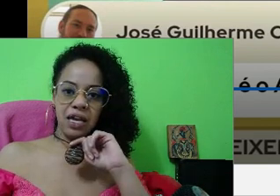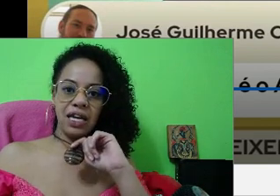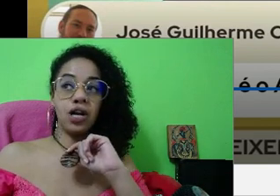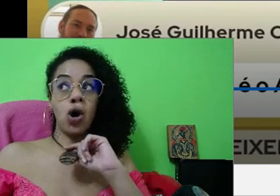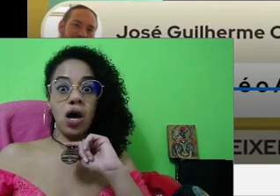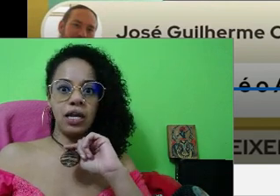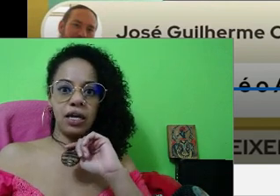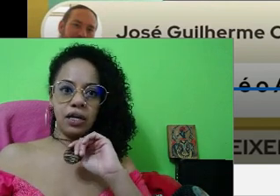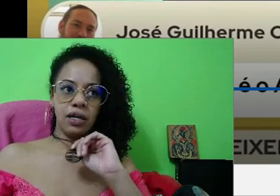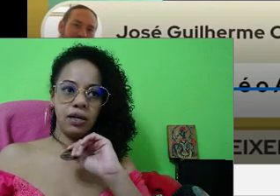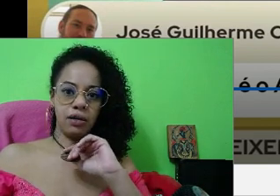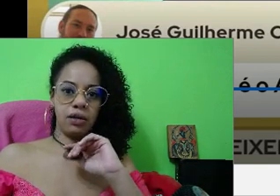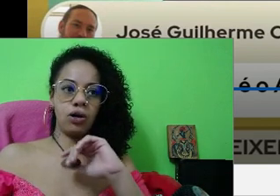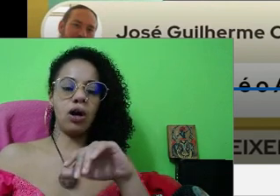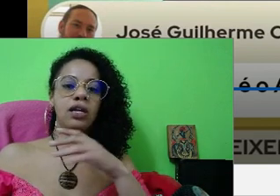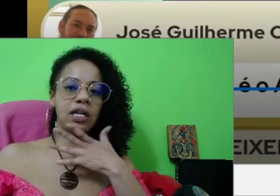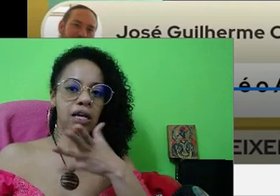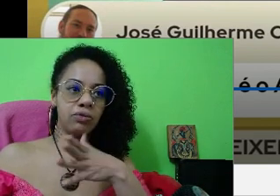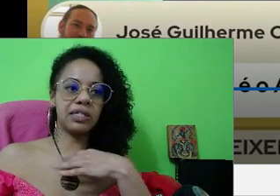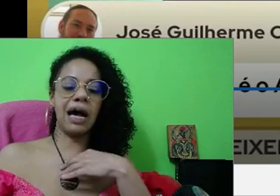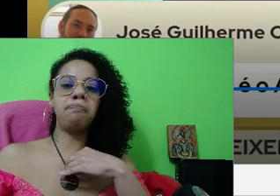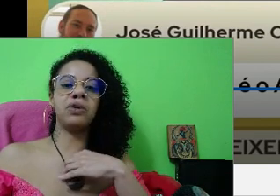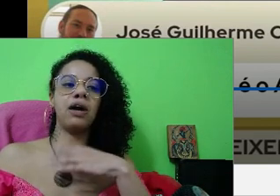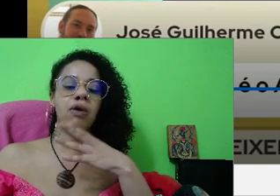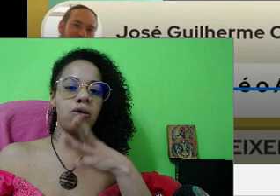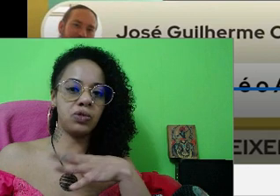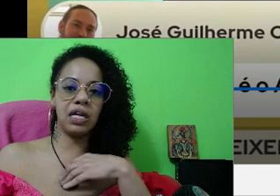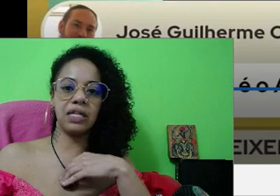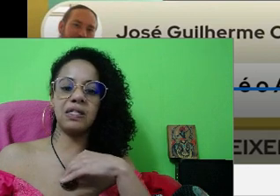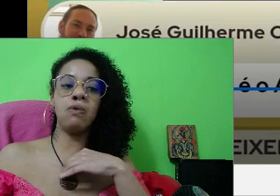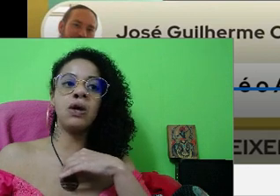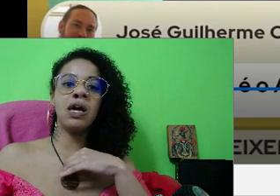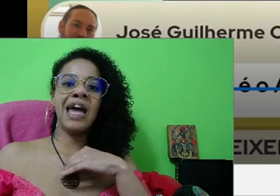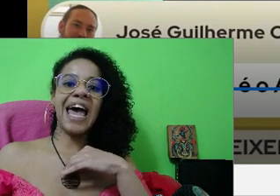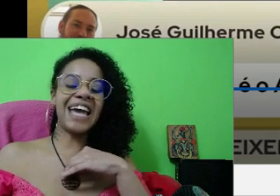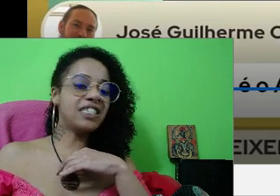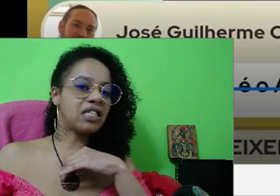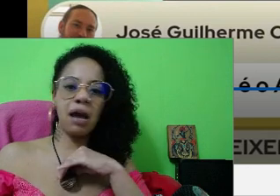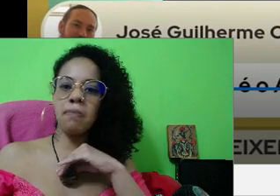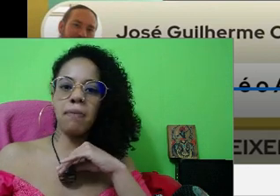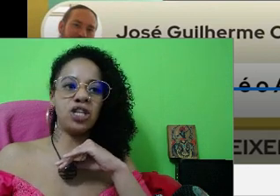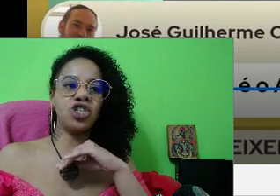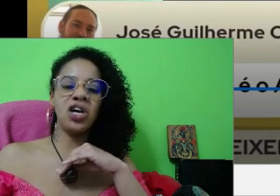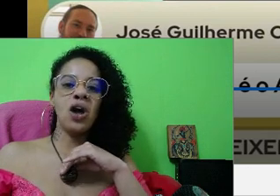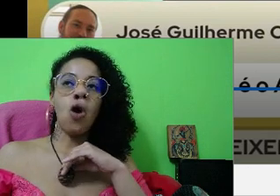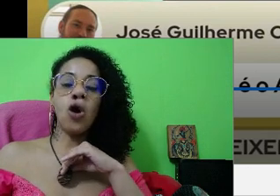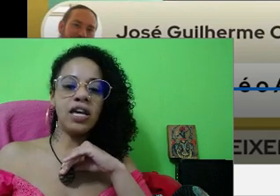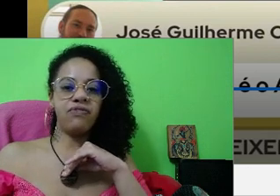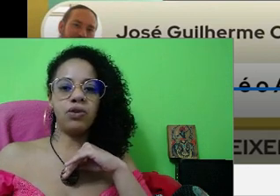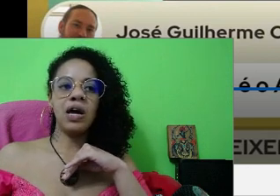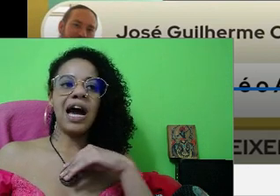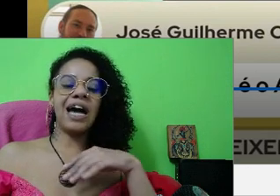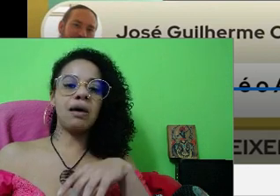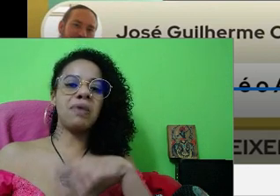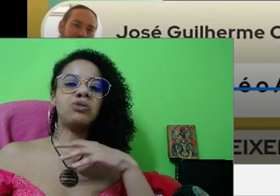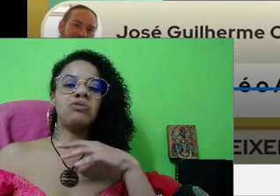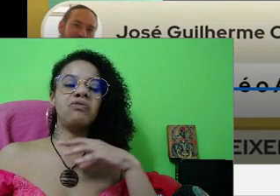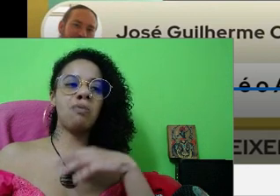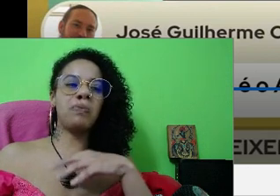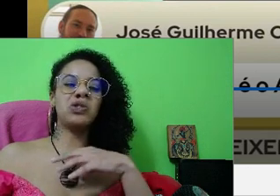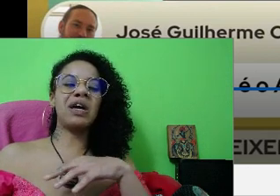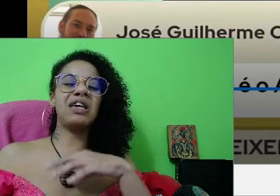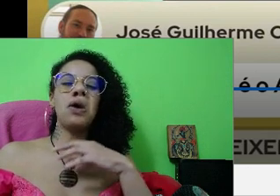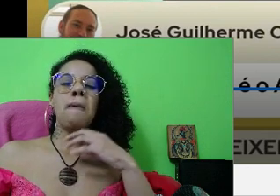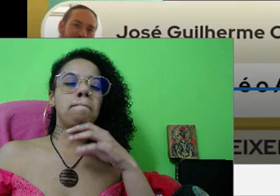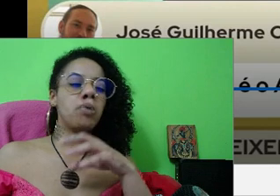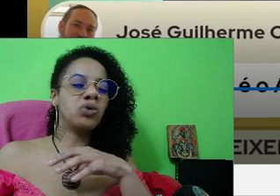né engole engole que nem um sapo né o a conciliação é extremamente horrível ainda mais